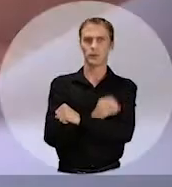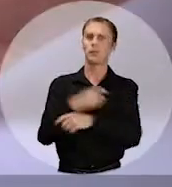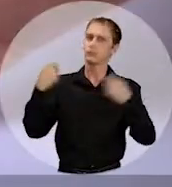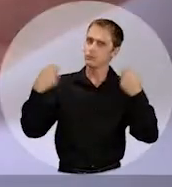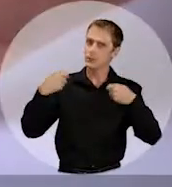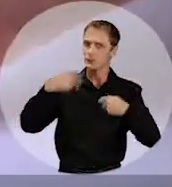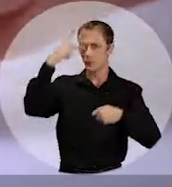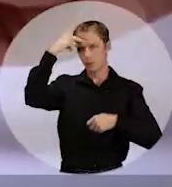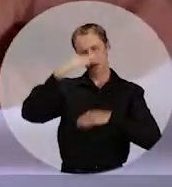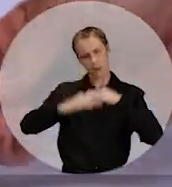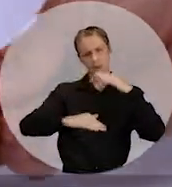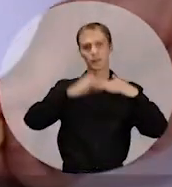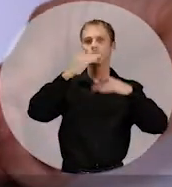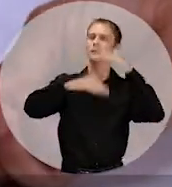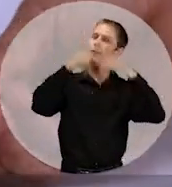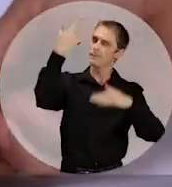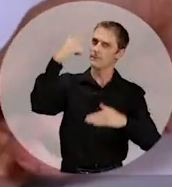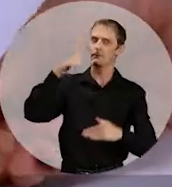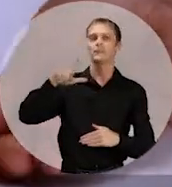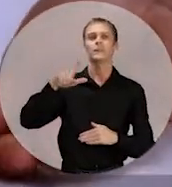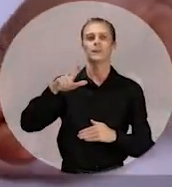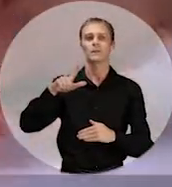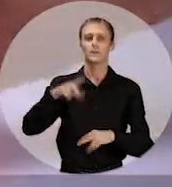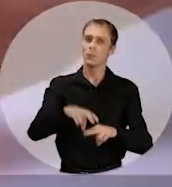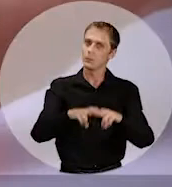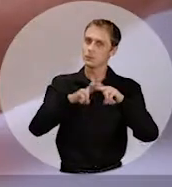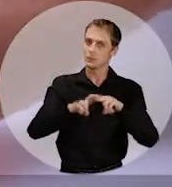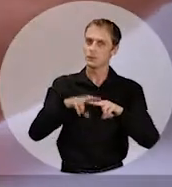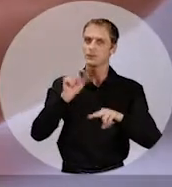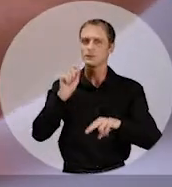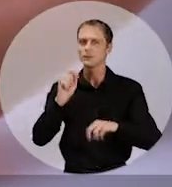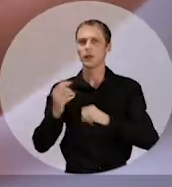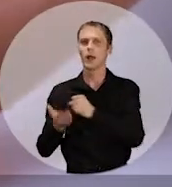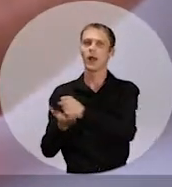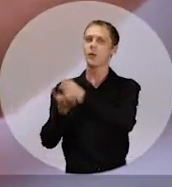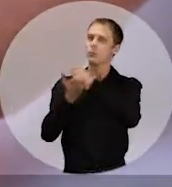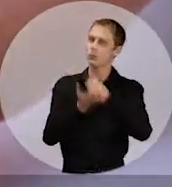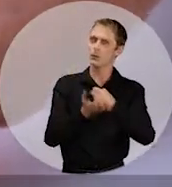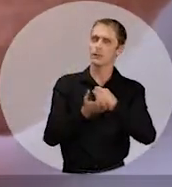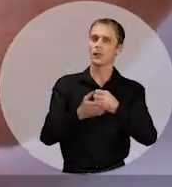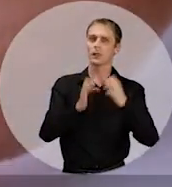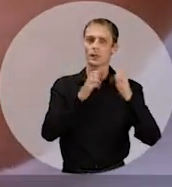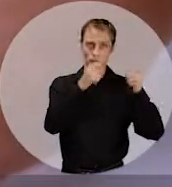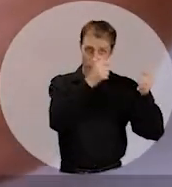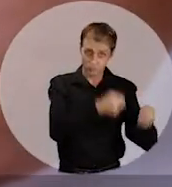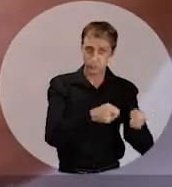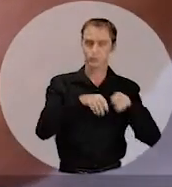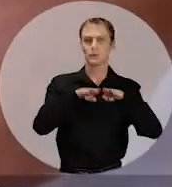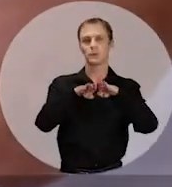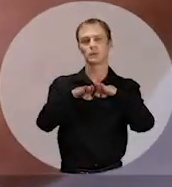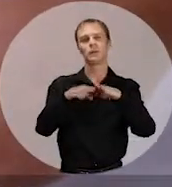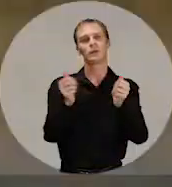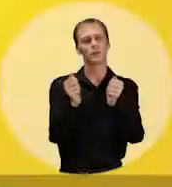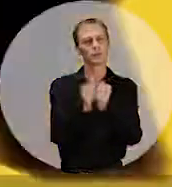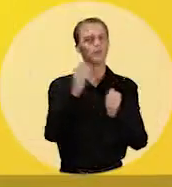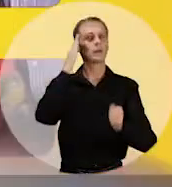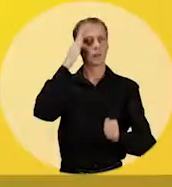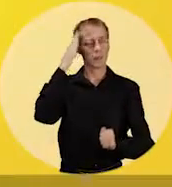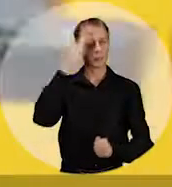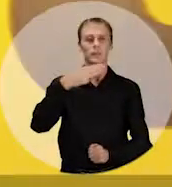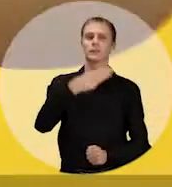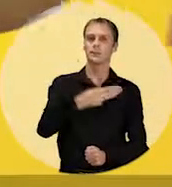que o Tocantins precisa para voltar a crescer. Por isso, quem apoia a estabilidade está